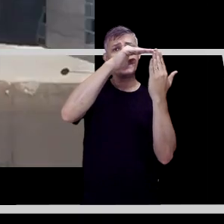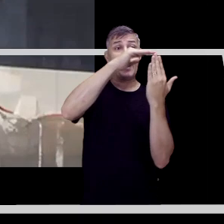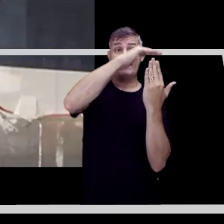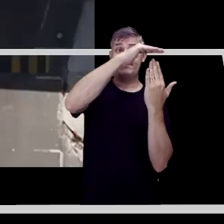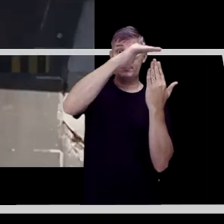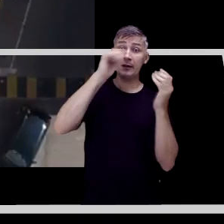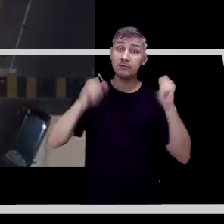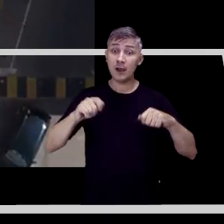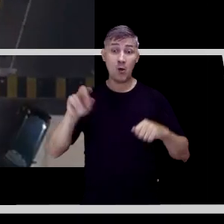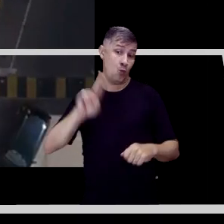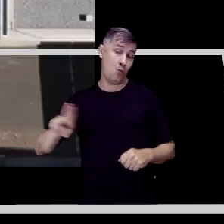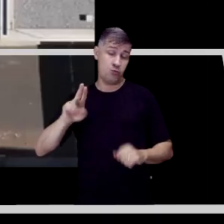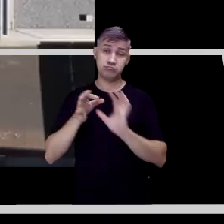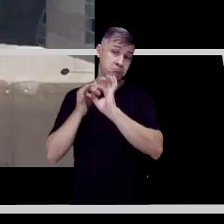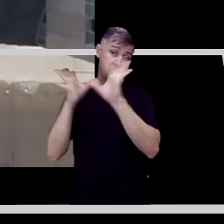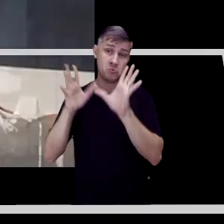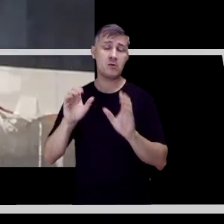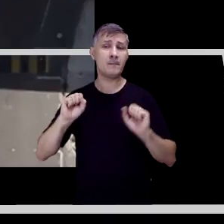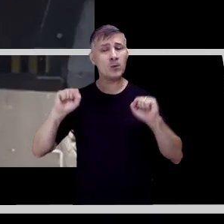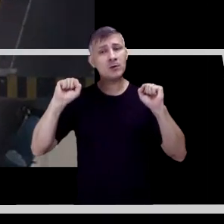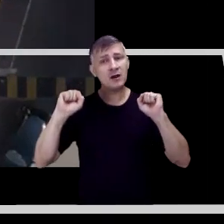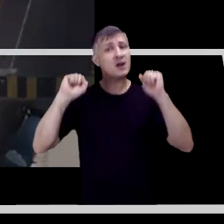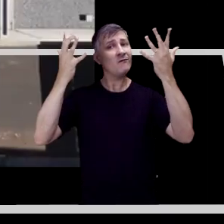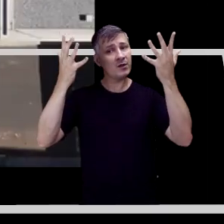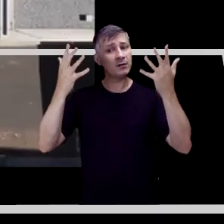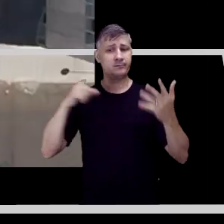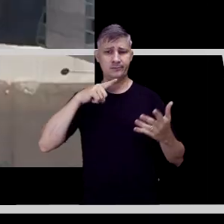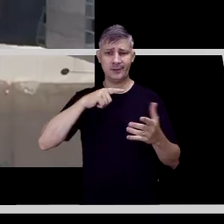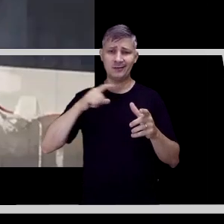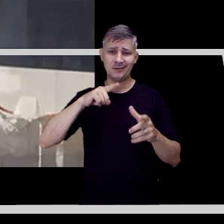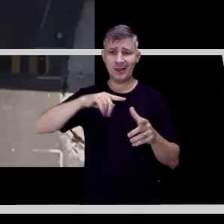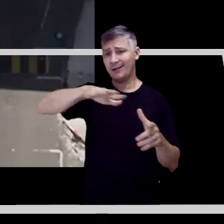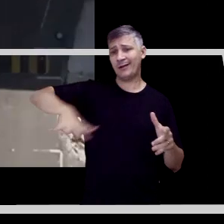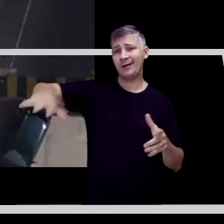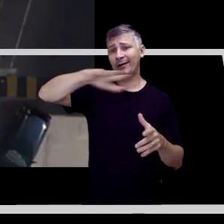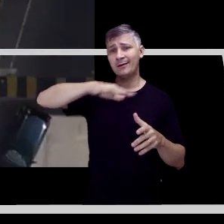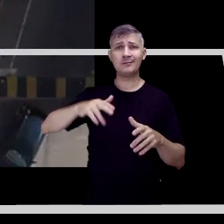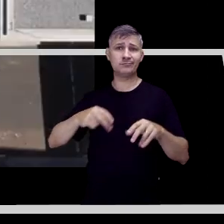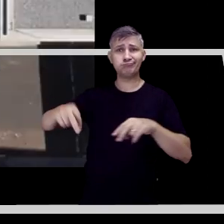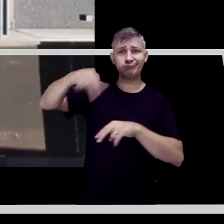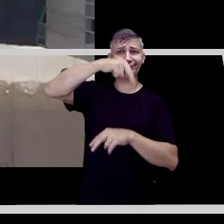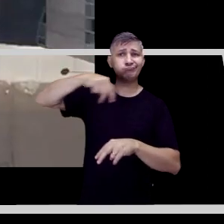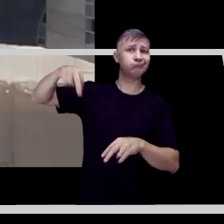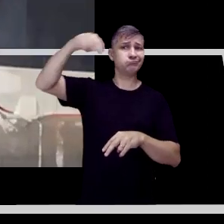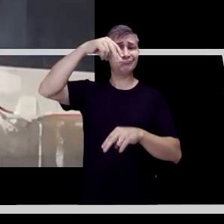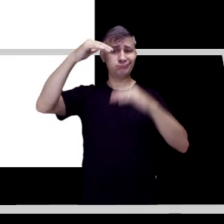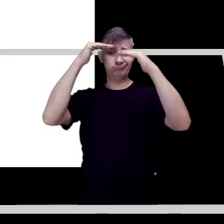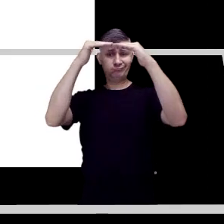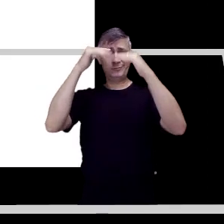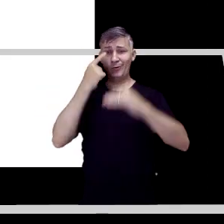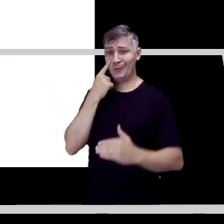receber programas de uso público, que podem ocorrer eventos, tem esse pequeno pátio, tem um acesso à cobertura em